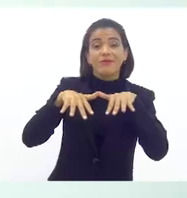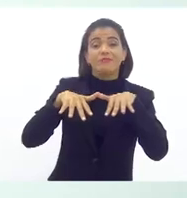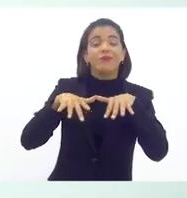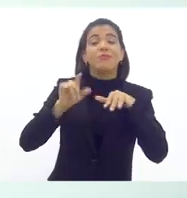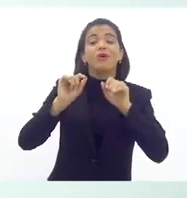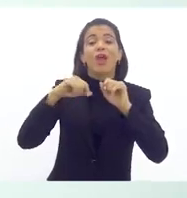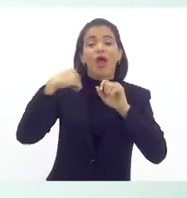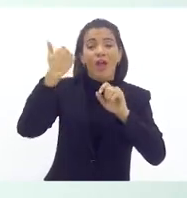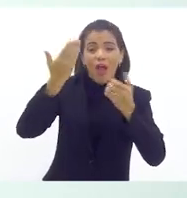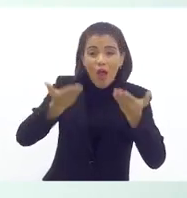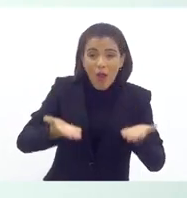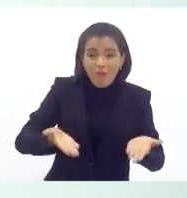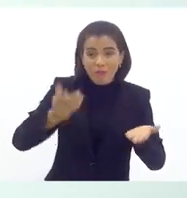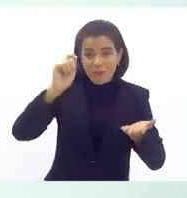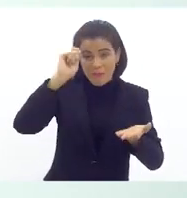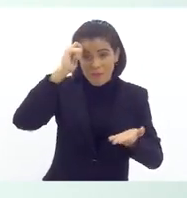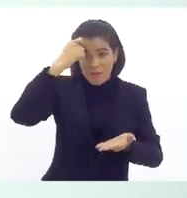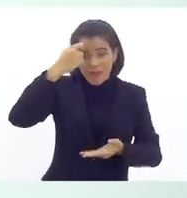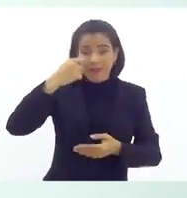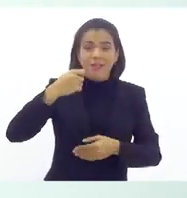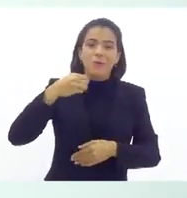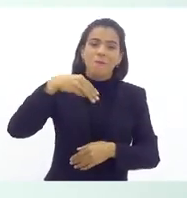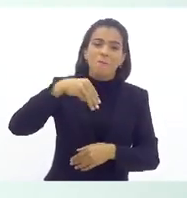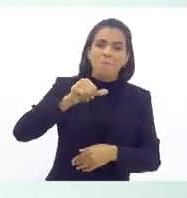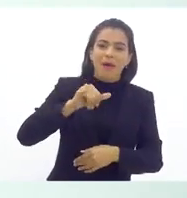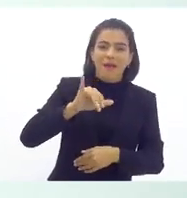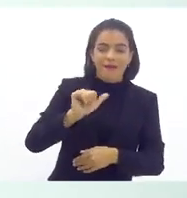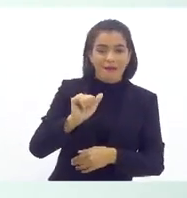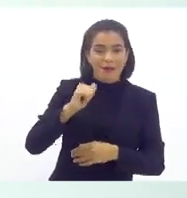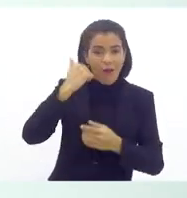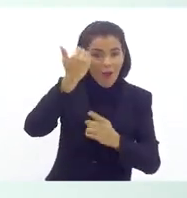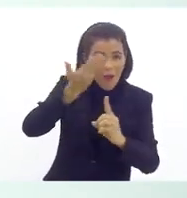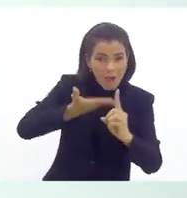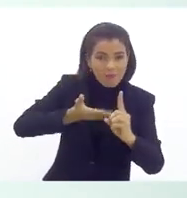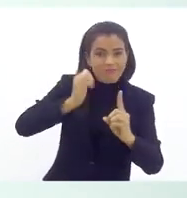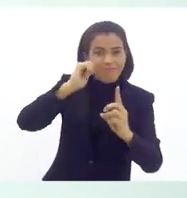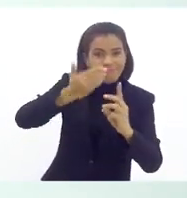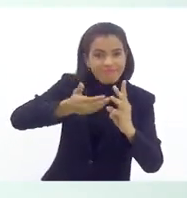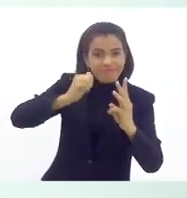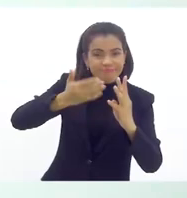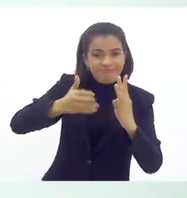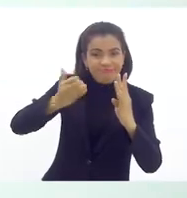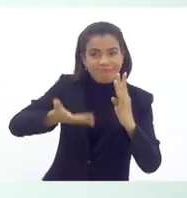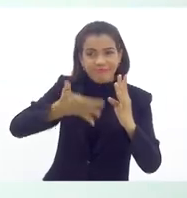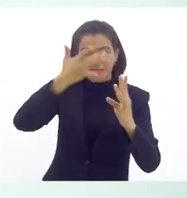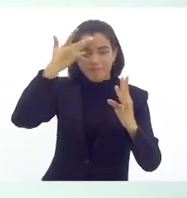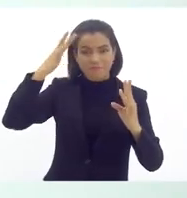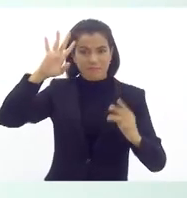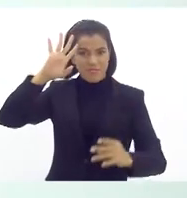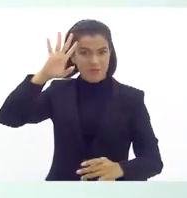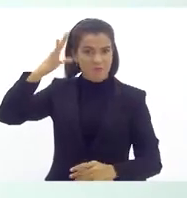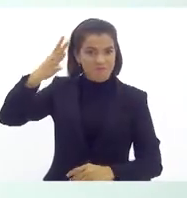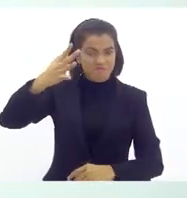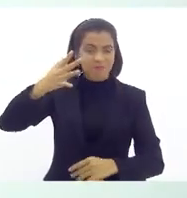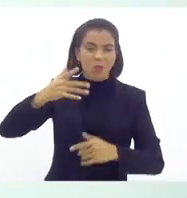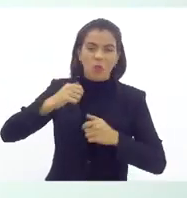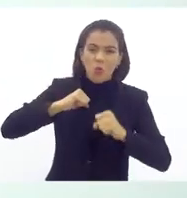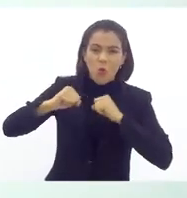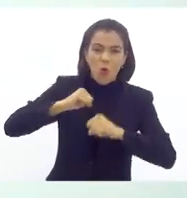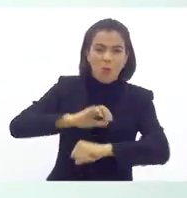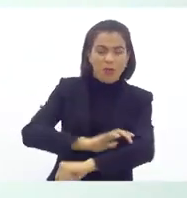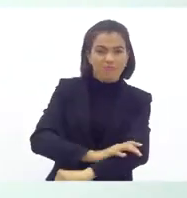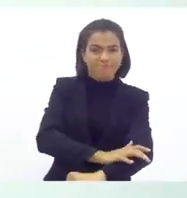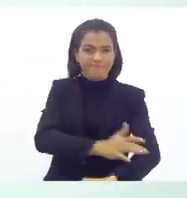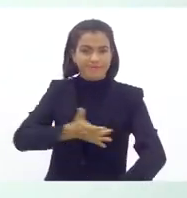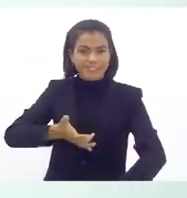homenagem ao 13 de tantos maios, onde nós vamos estar homenageando pessoas decisivas no combate ao racismo, no combate à